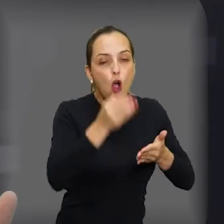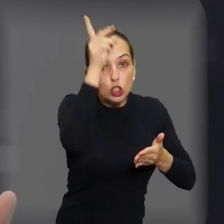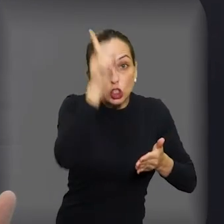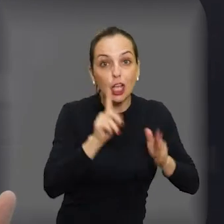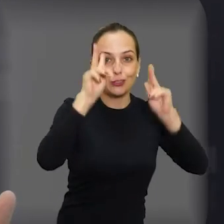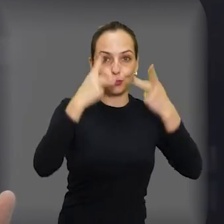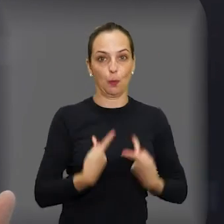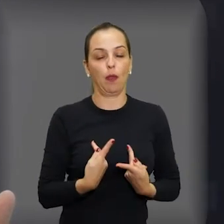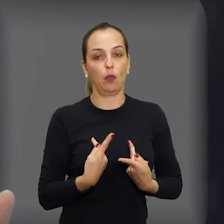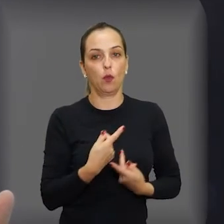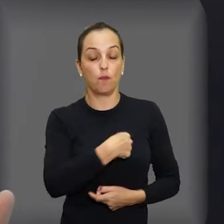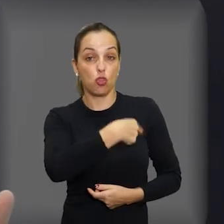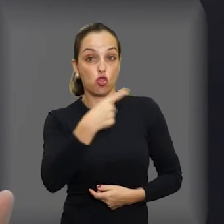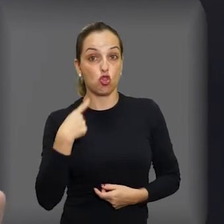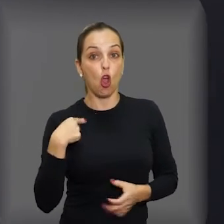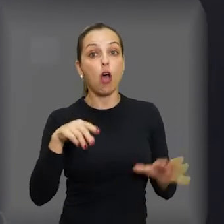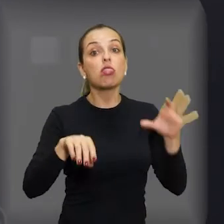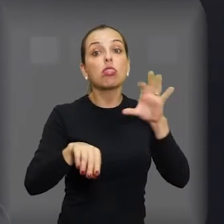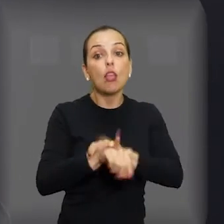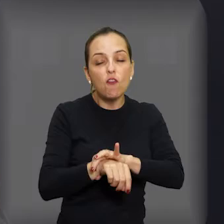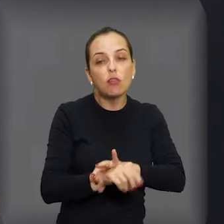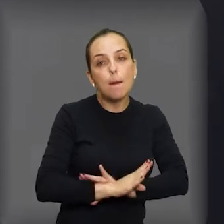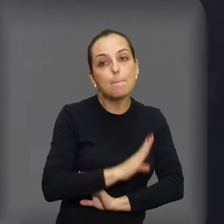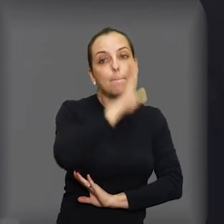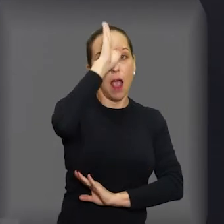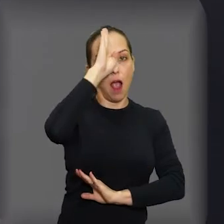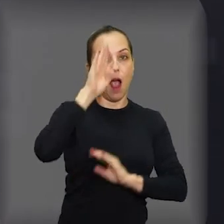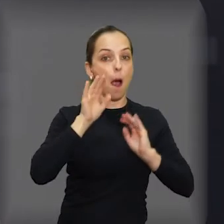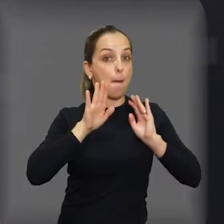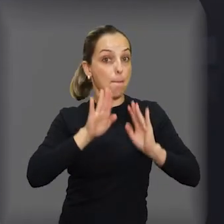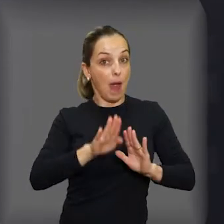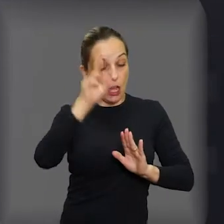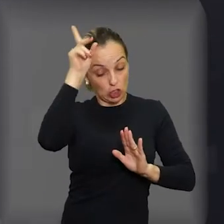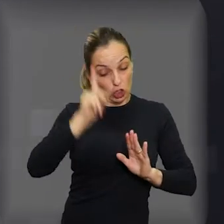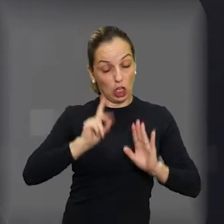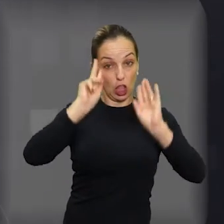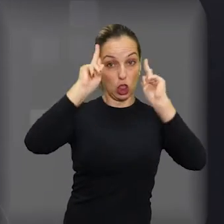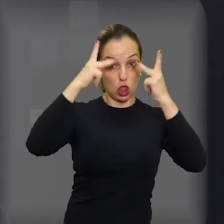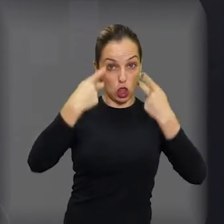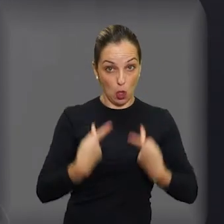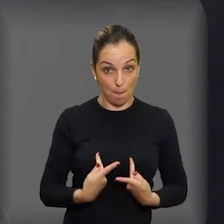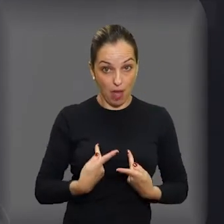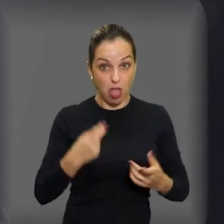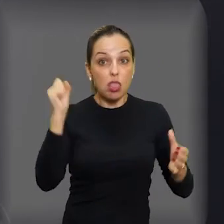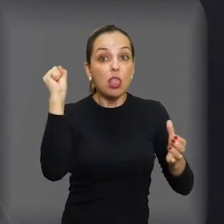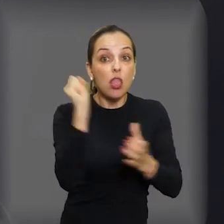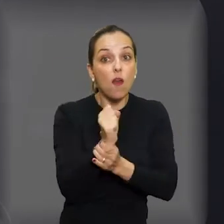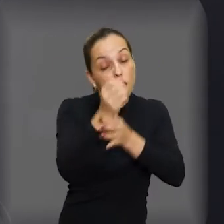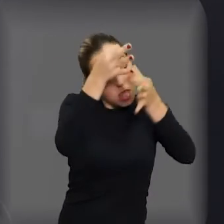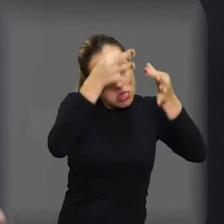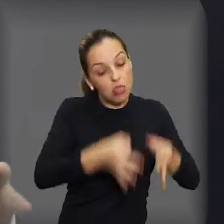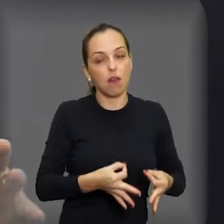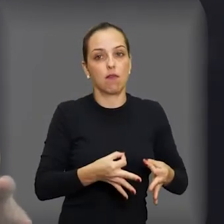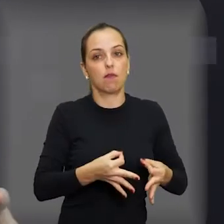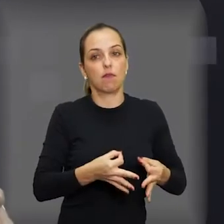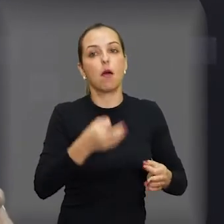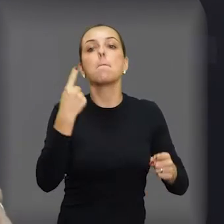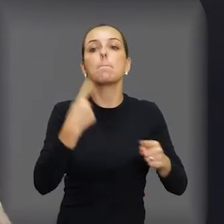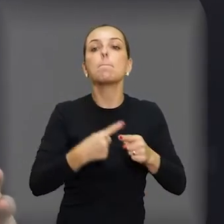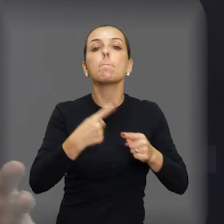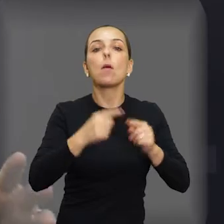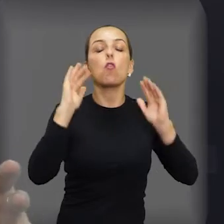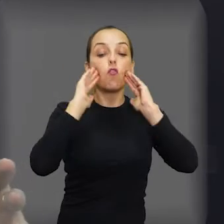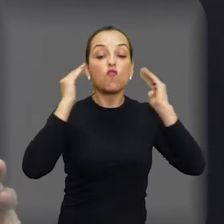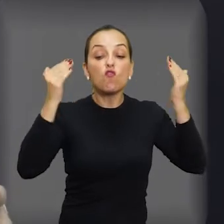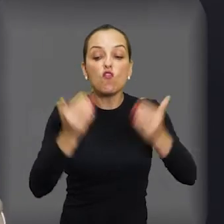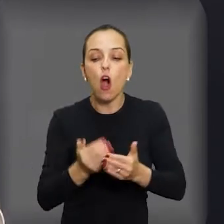muito importante que a gente precisa ressaltar é a defesa dos direitos humanos. A Defensoria Pública, aquilo que há de mais caro